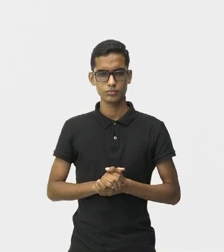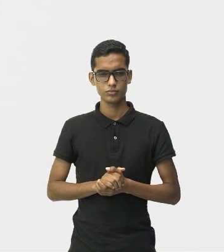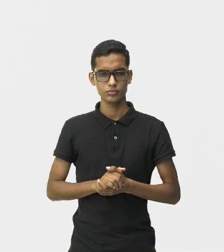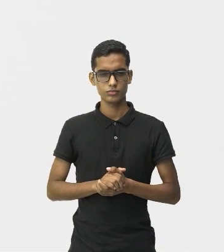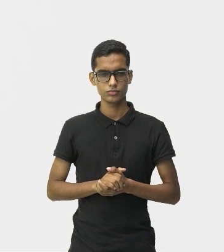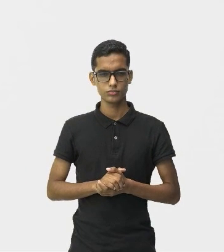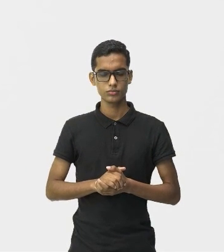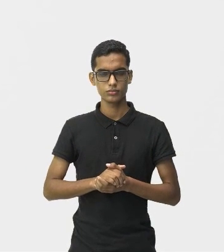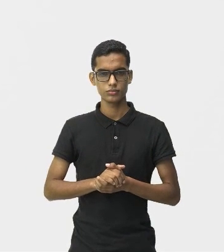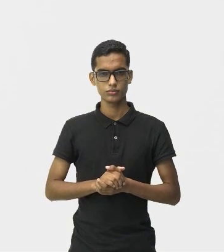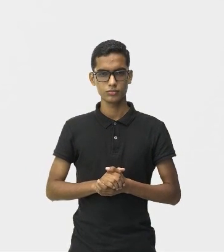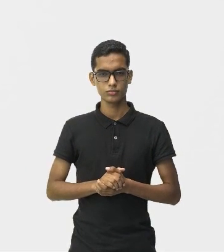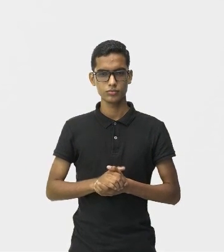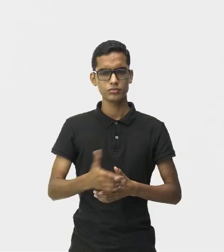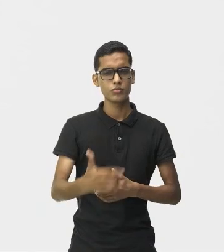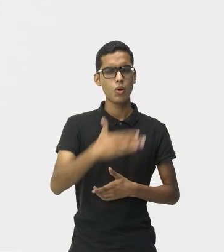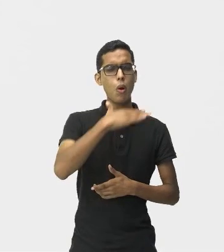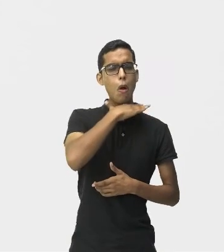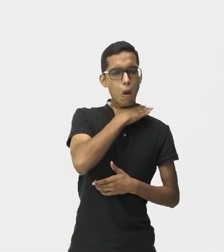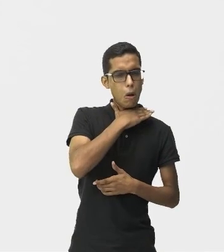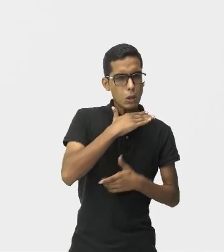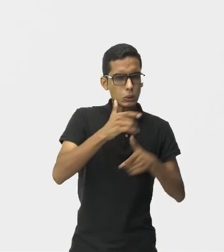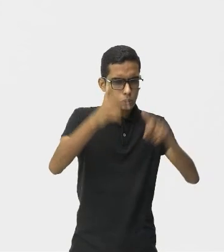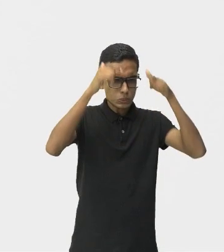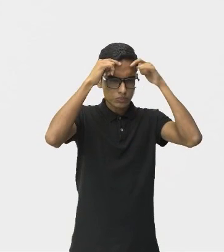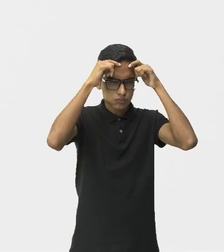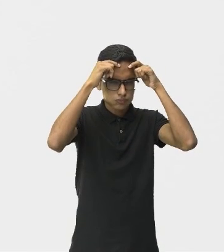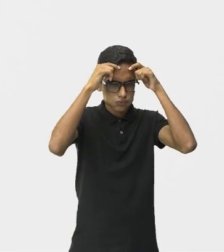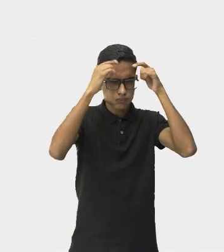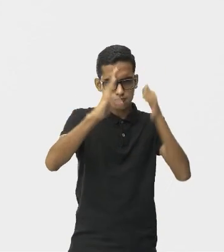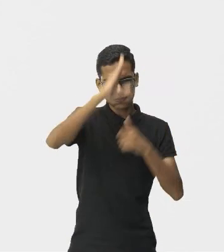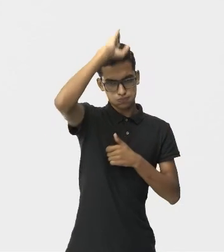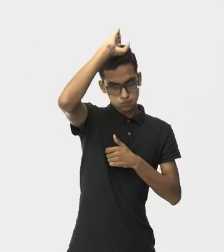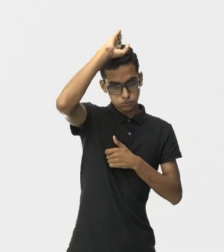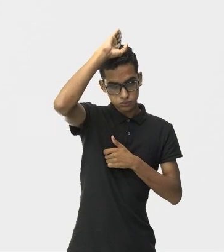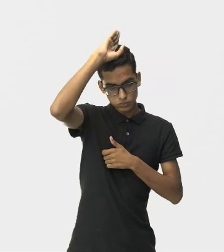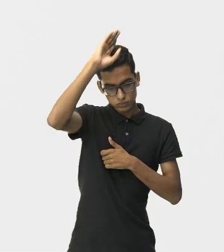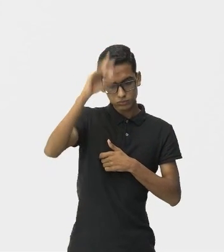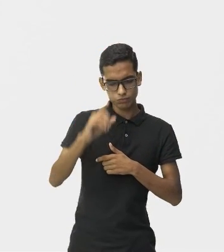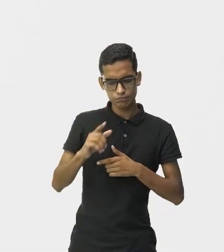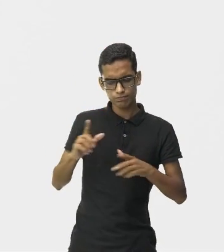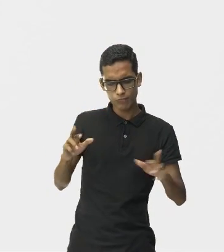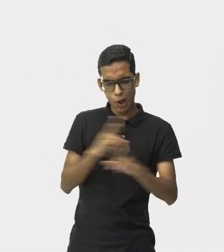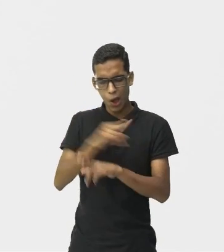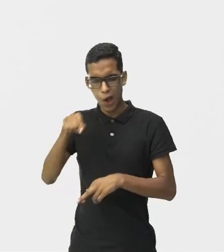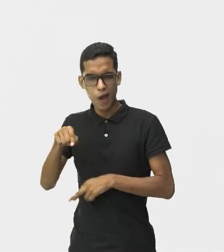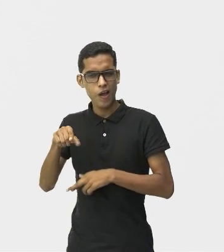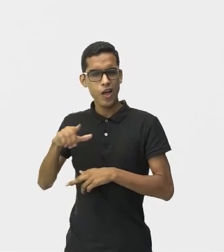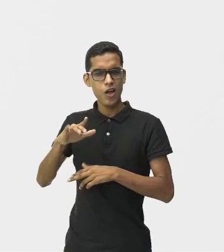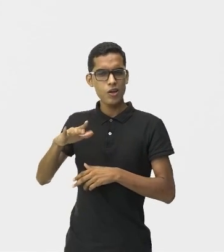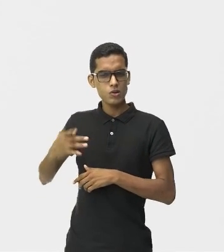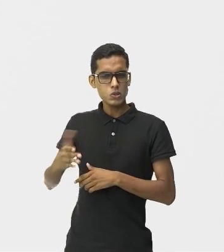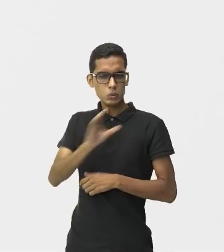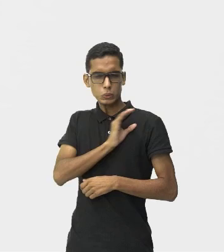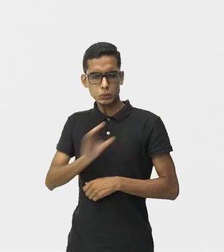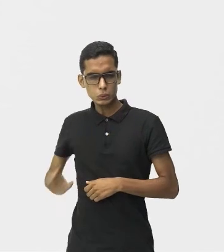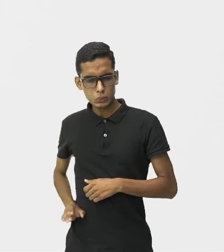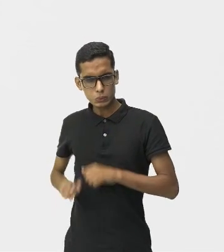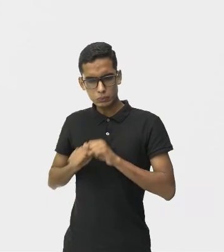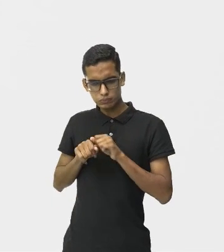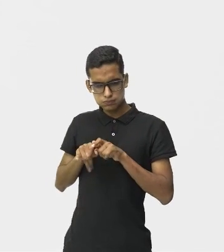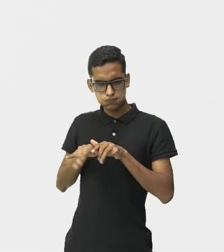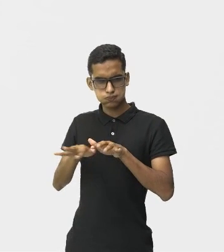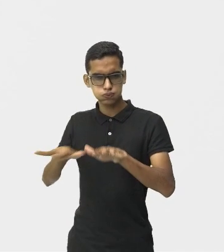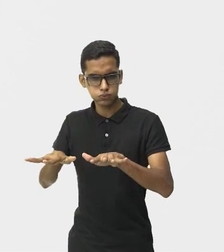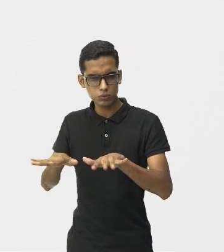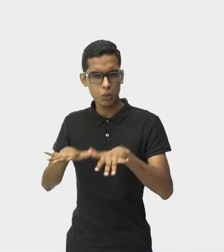A pergunta: é possível empreender alguma relação entre a crise do Império Romano e a